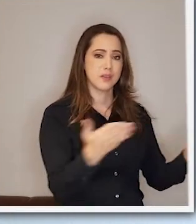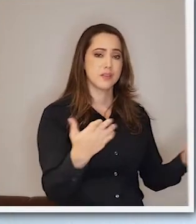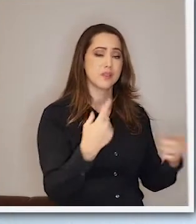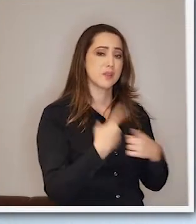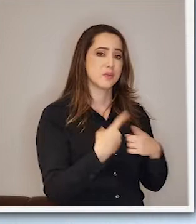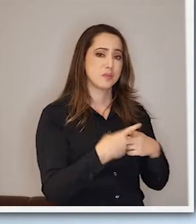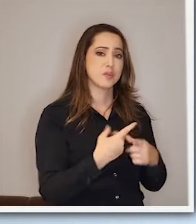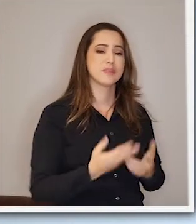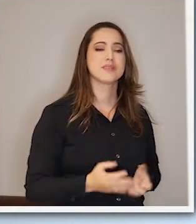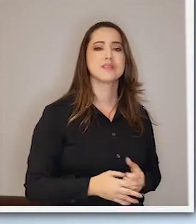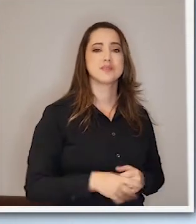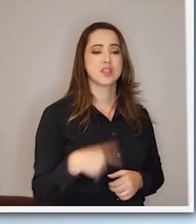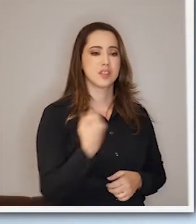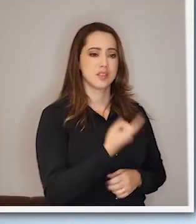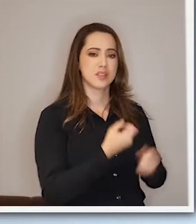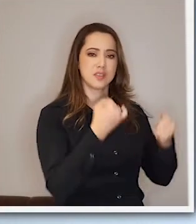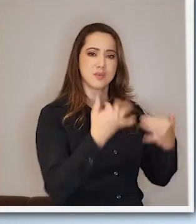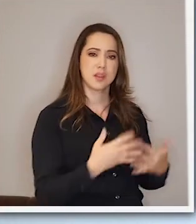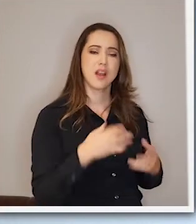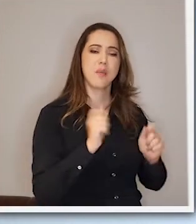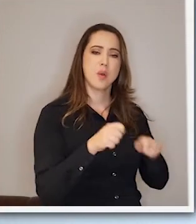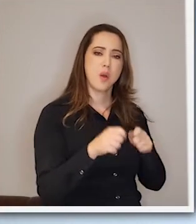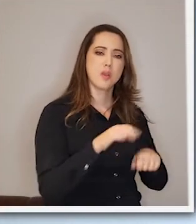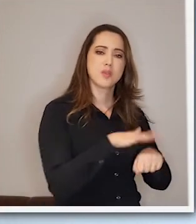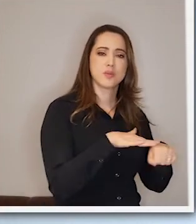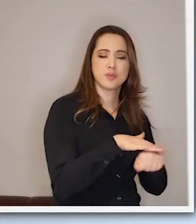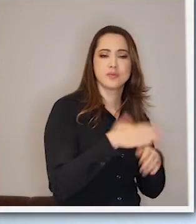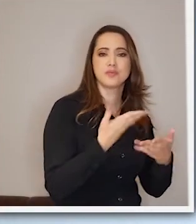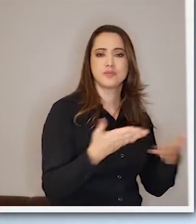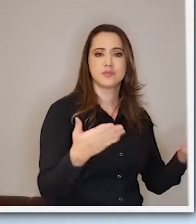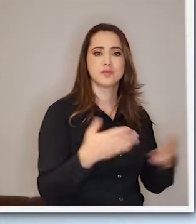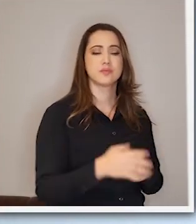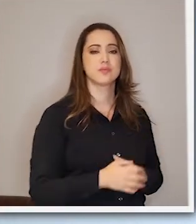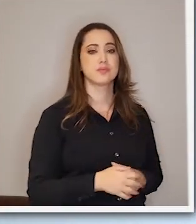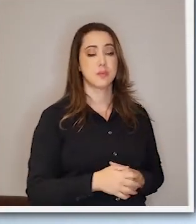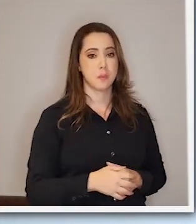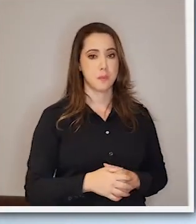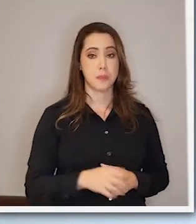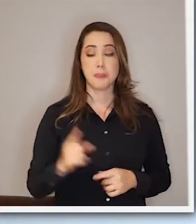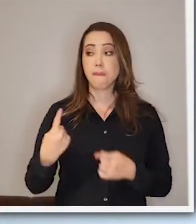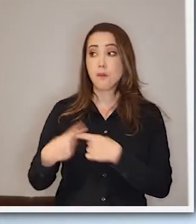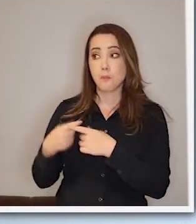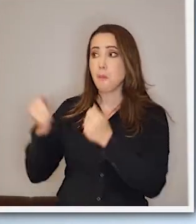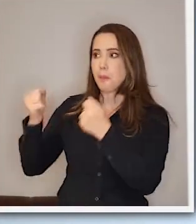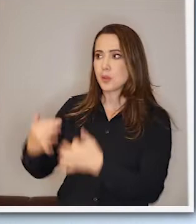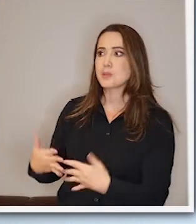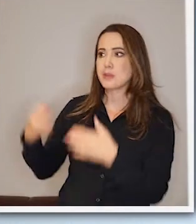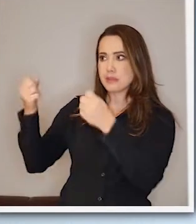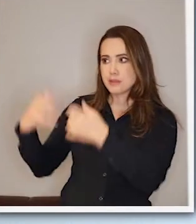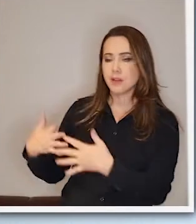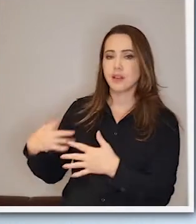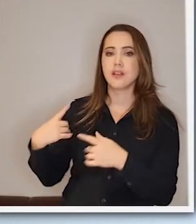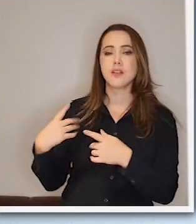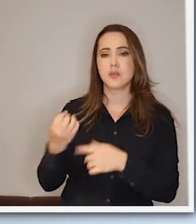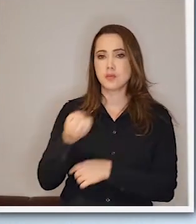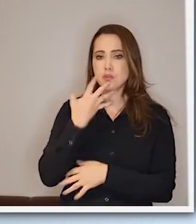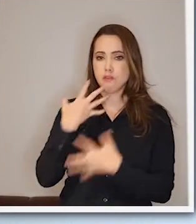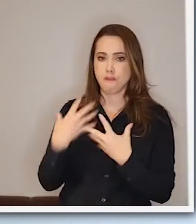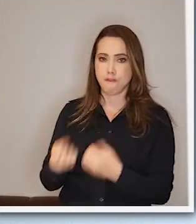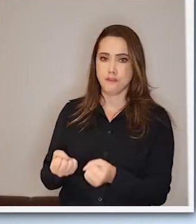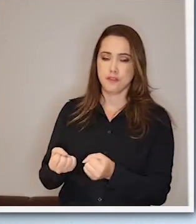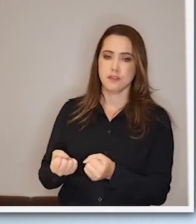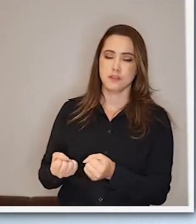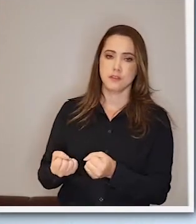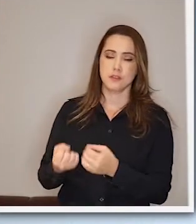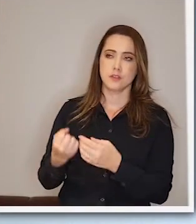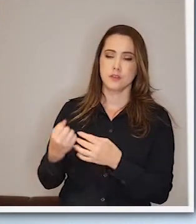te contar, posso contar por quê? Claro. Você está aqui para falar, Fabiano. Vou contar por quê. Trouxe a Fabiana hoje, foi Deus.